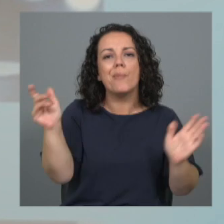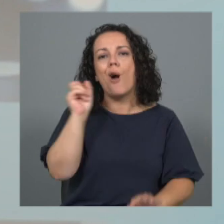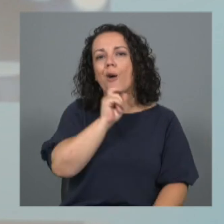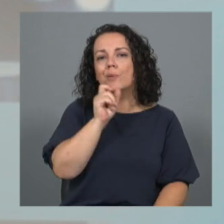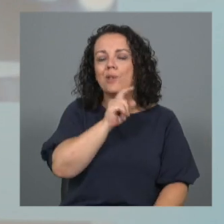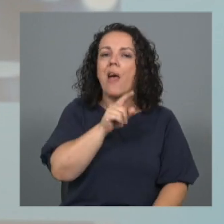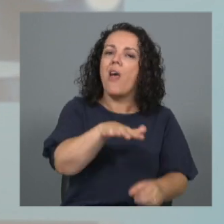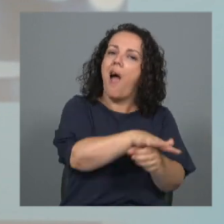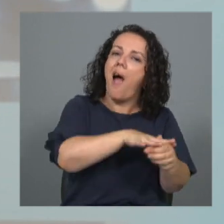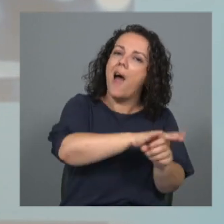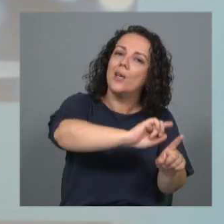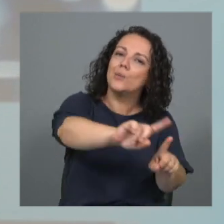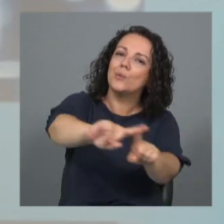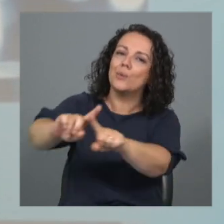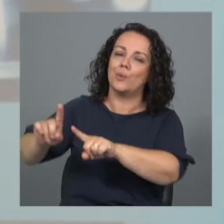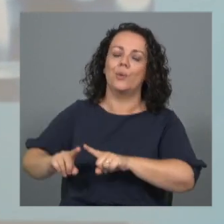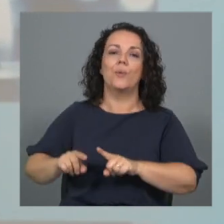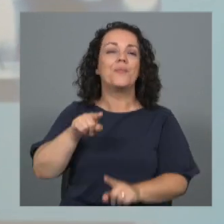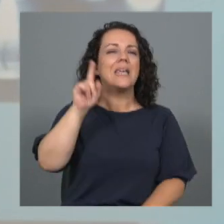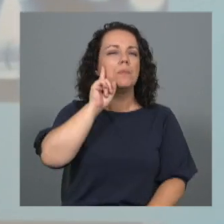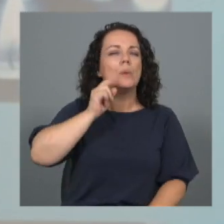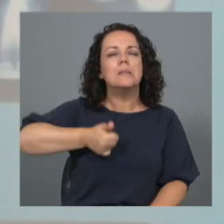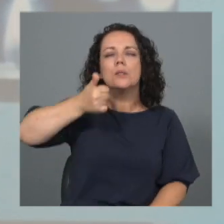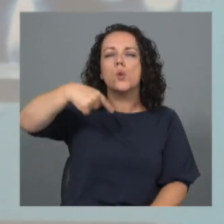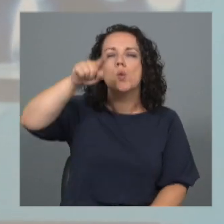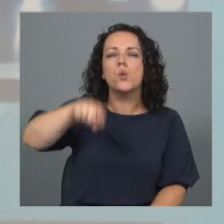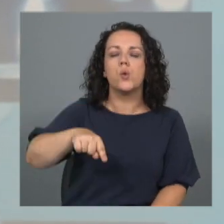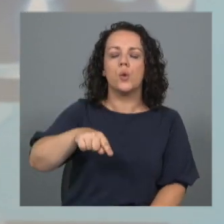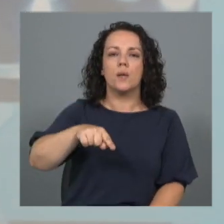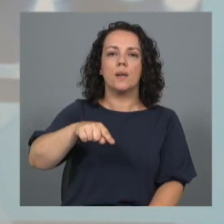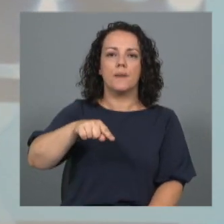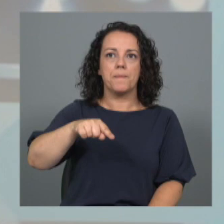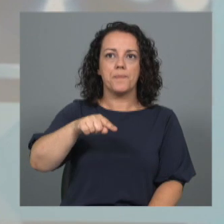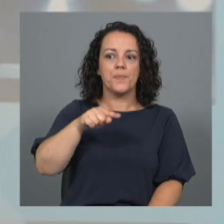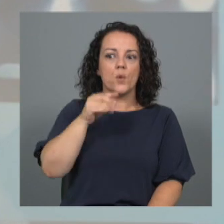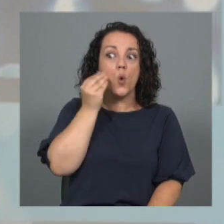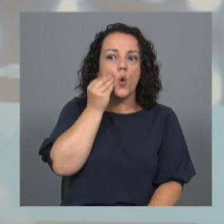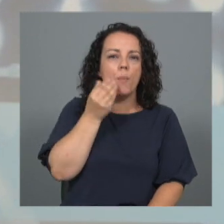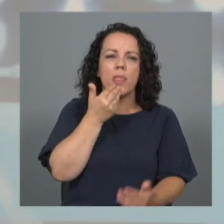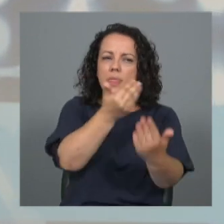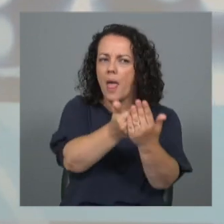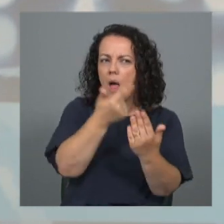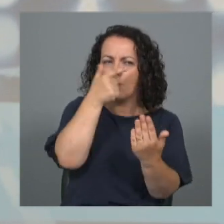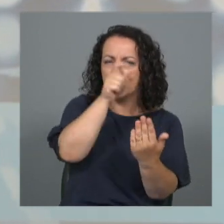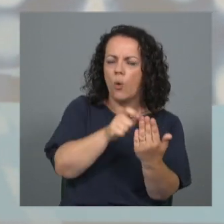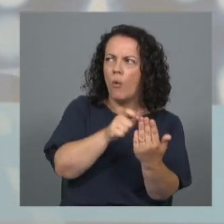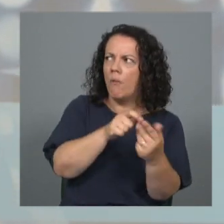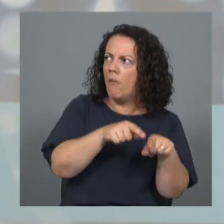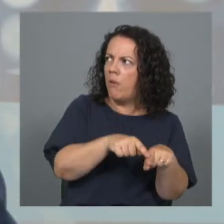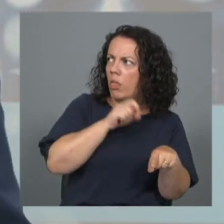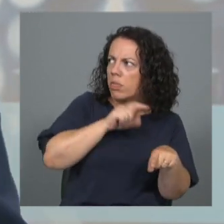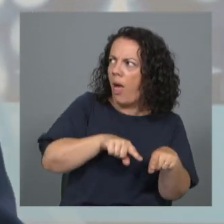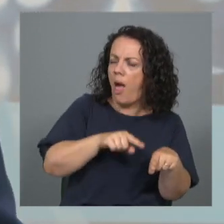que o segredo é onde é que eu consigo fazer, pelo menos pôr a pessoa a pensar que é possível viver de outra